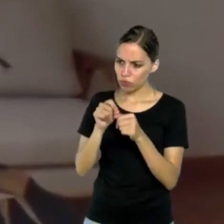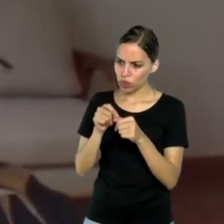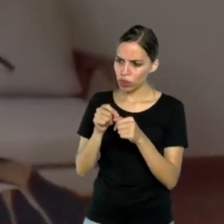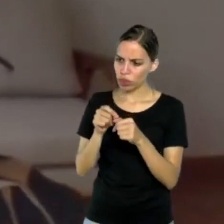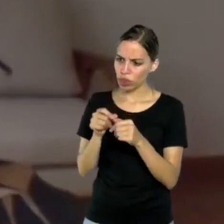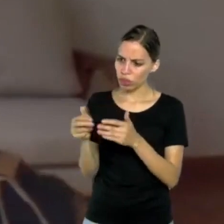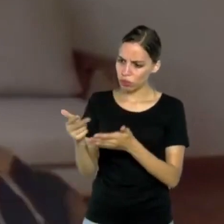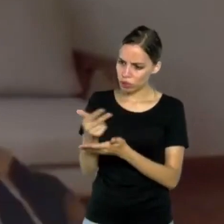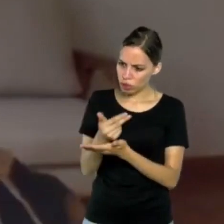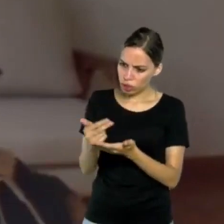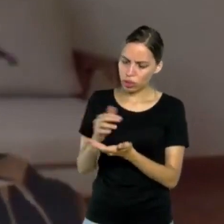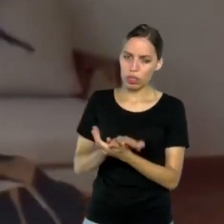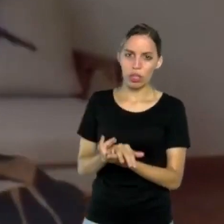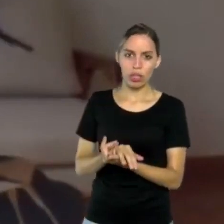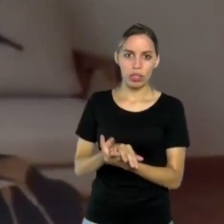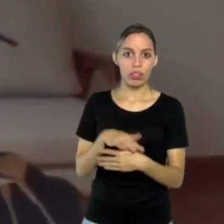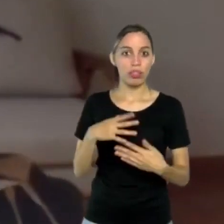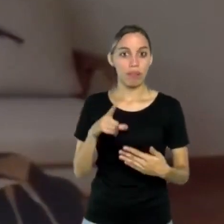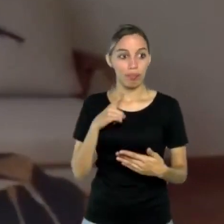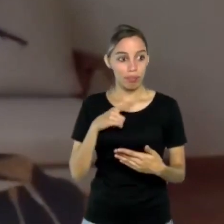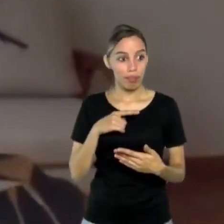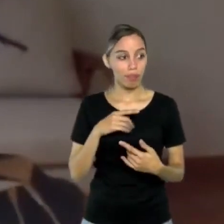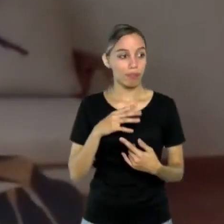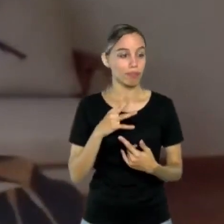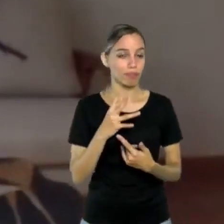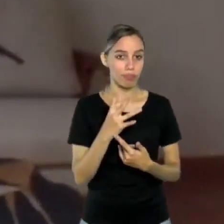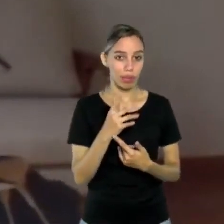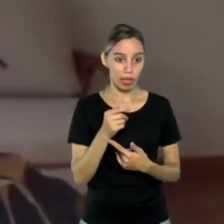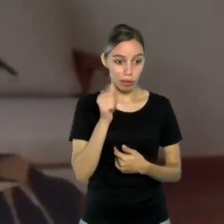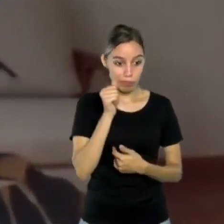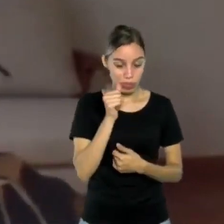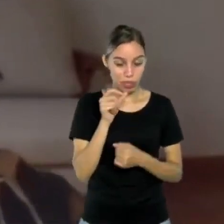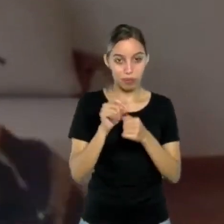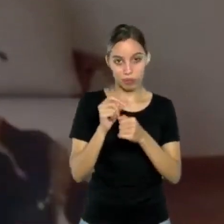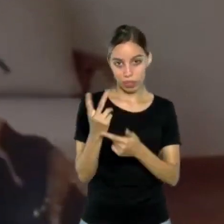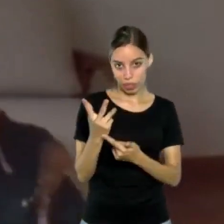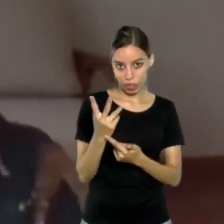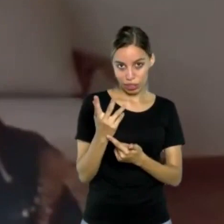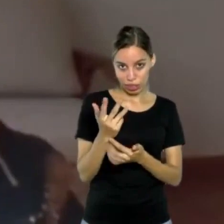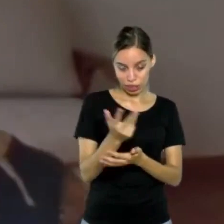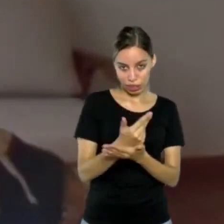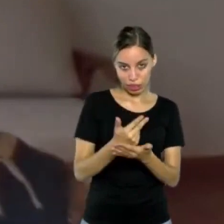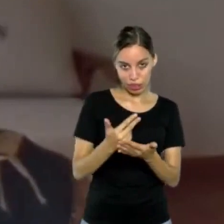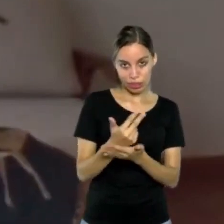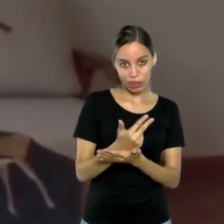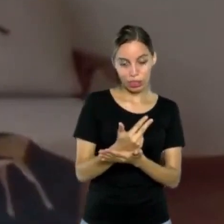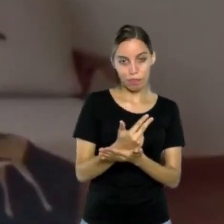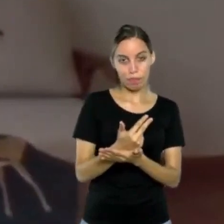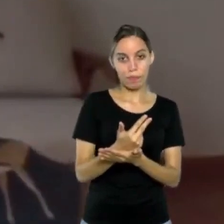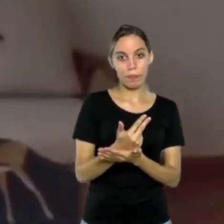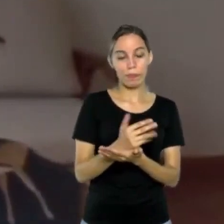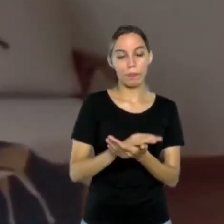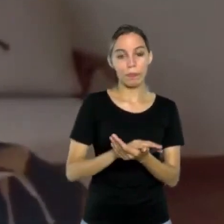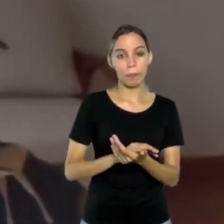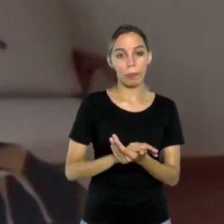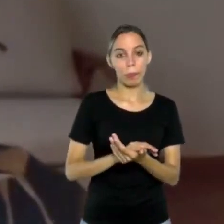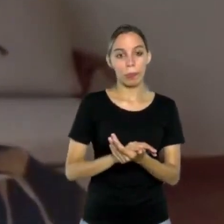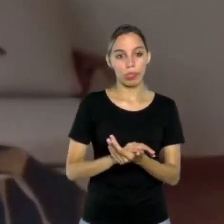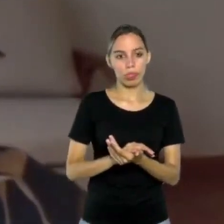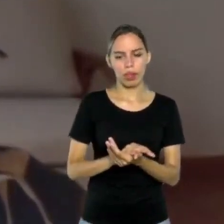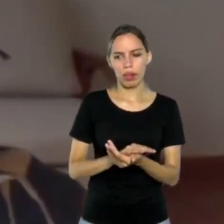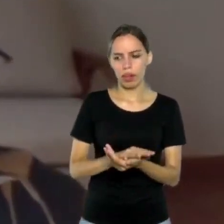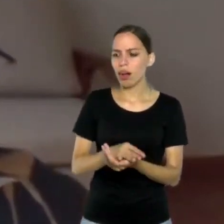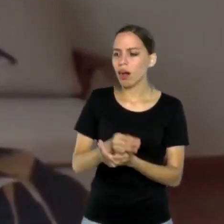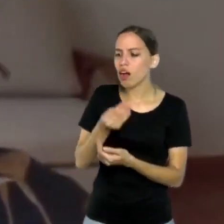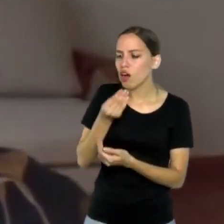aquarelas dela. E aí tem até assim, a gente achava que merecia uma publicação específica, separada, né?